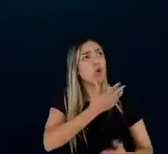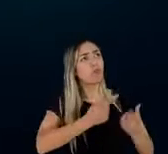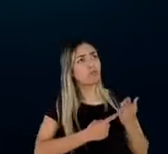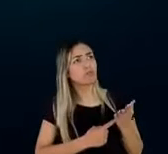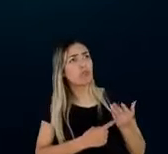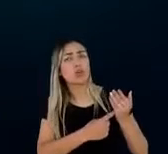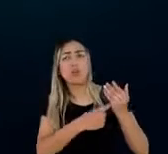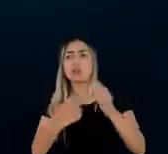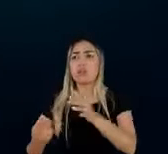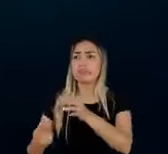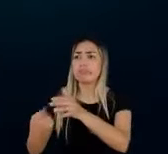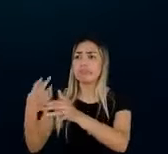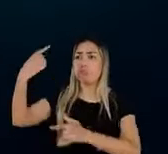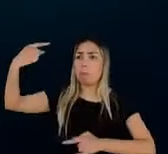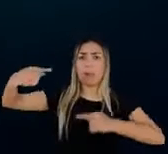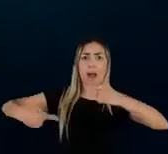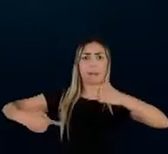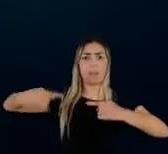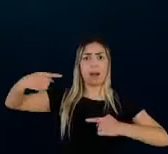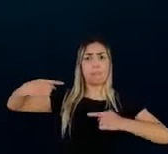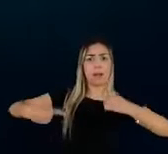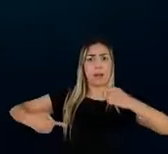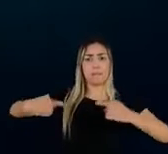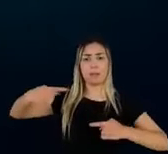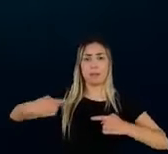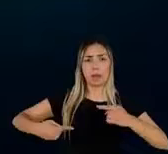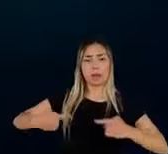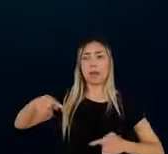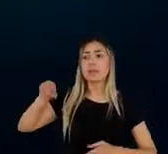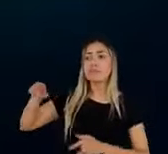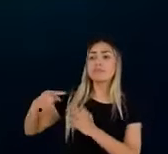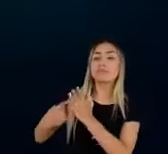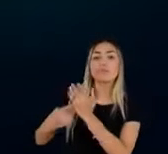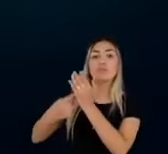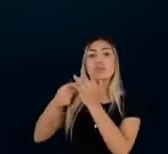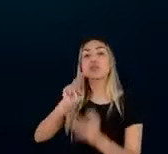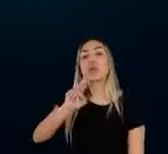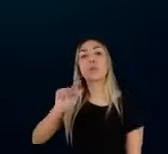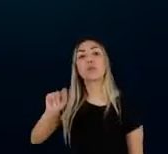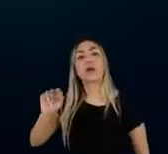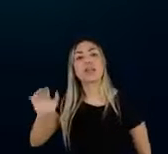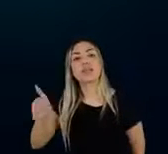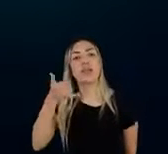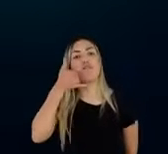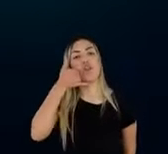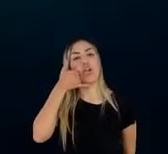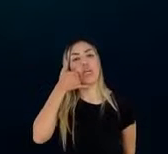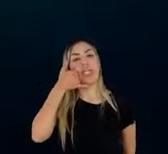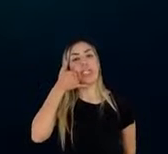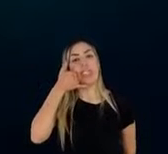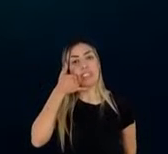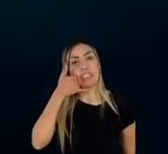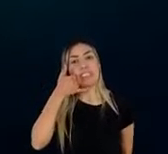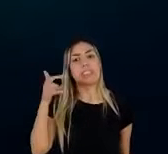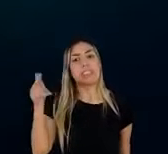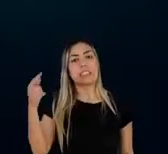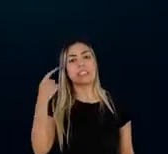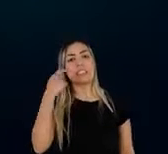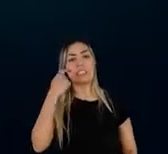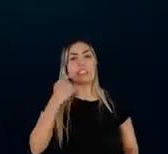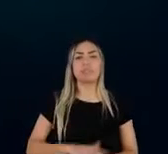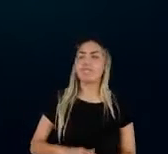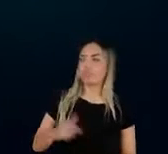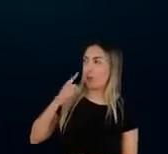a empresa dele que era monolítica e essa tecnologia se chamava telefone tá ele falou a seguinte frase esse tal de